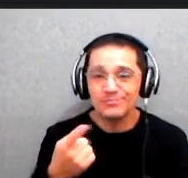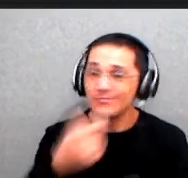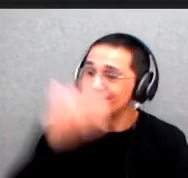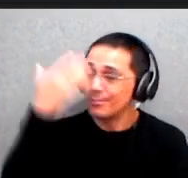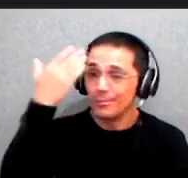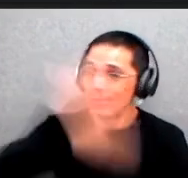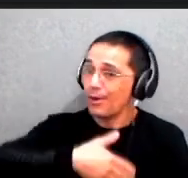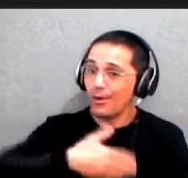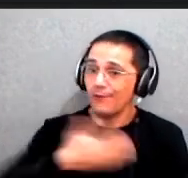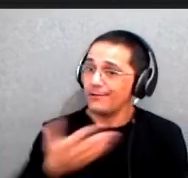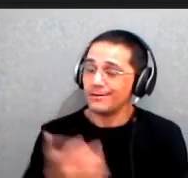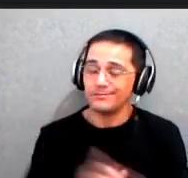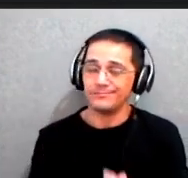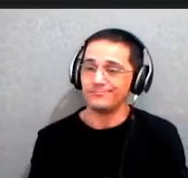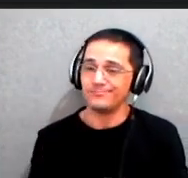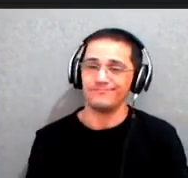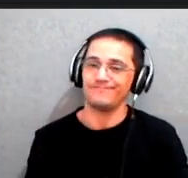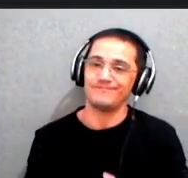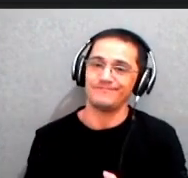é.